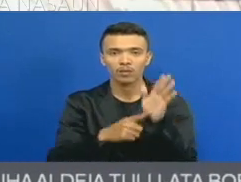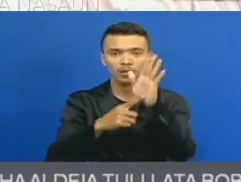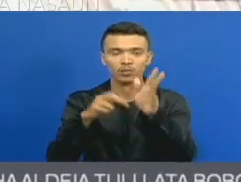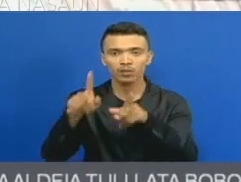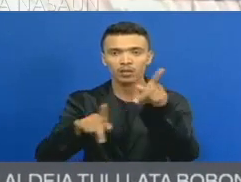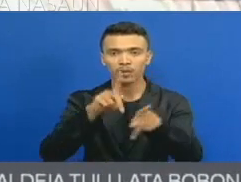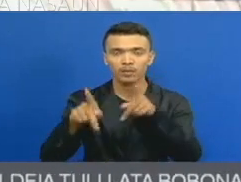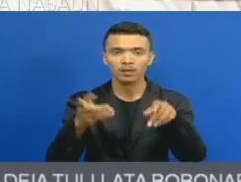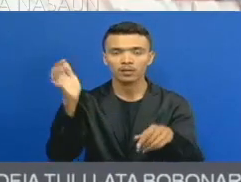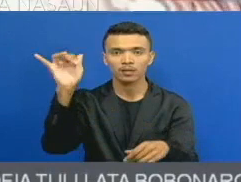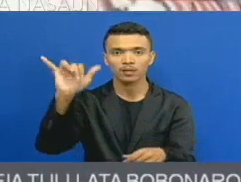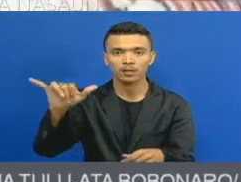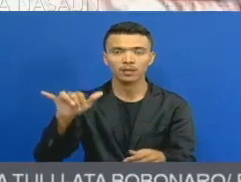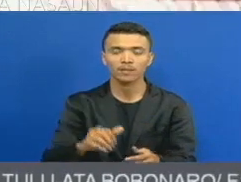sira.